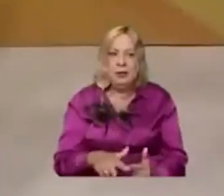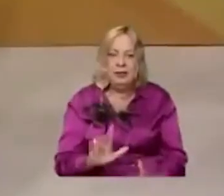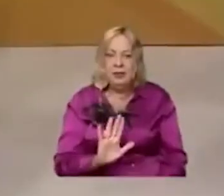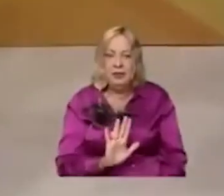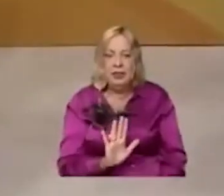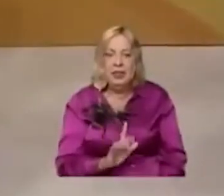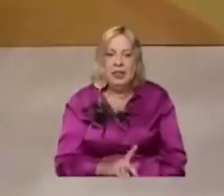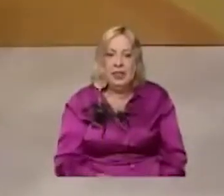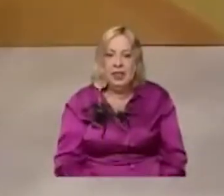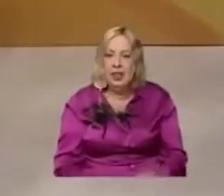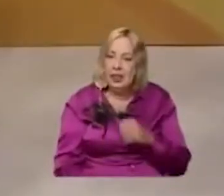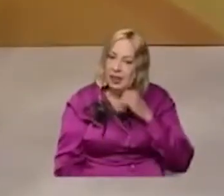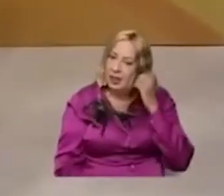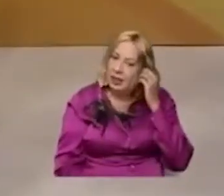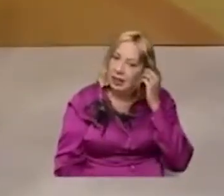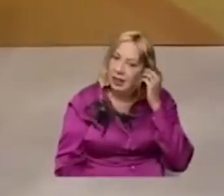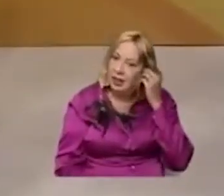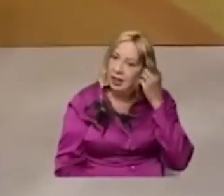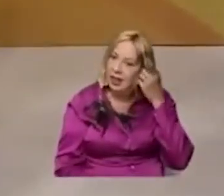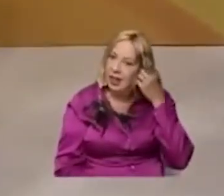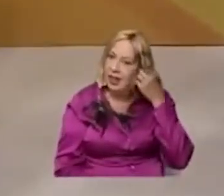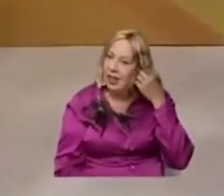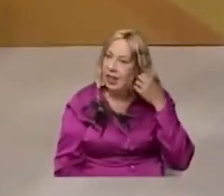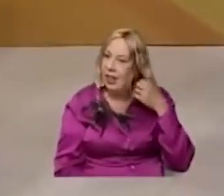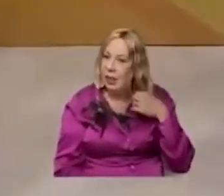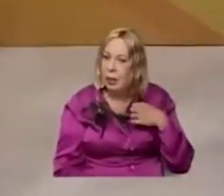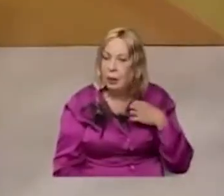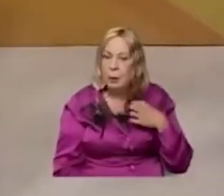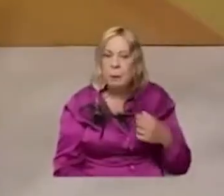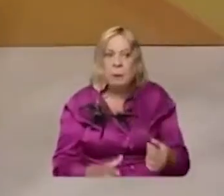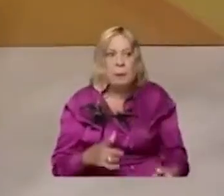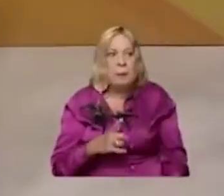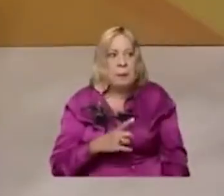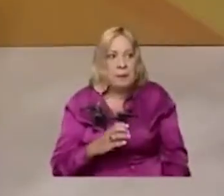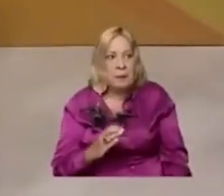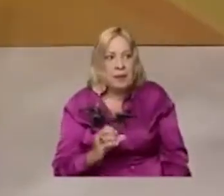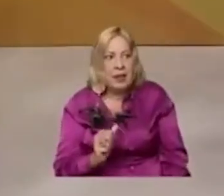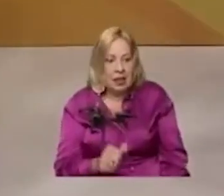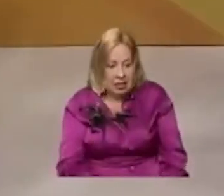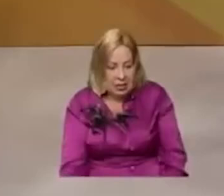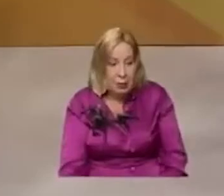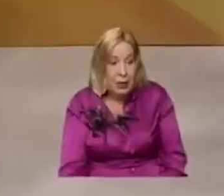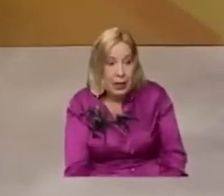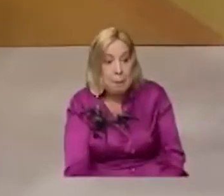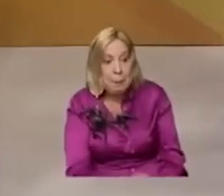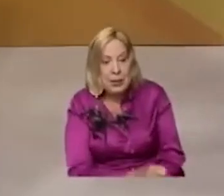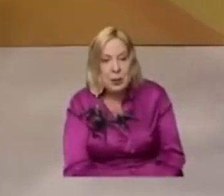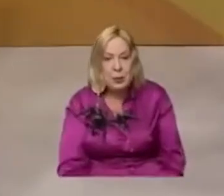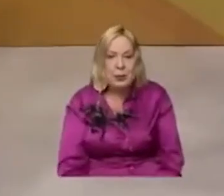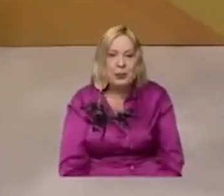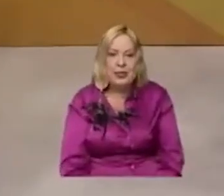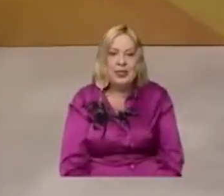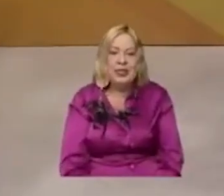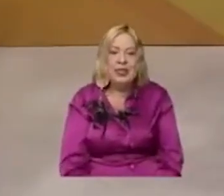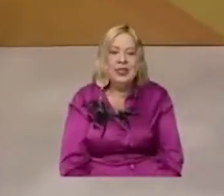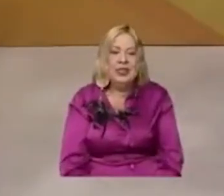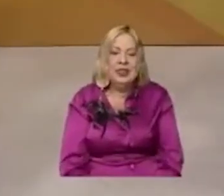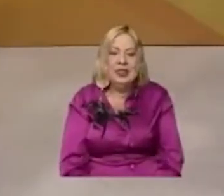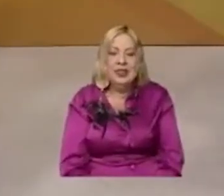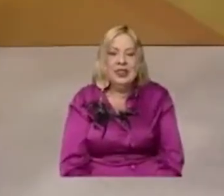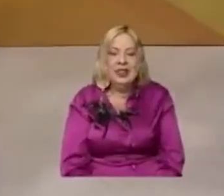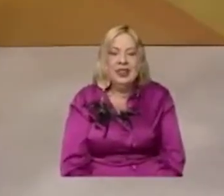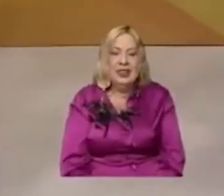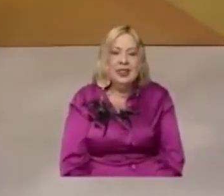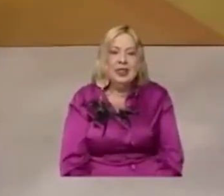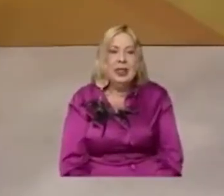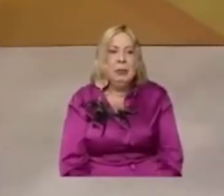falando mais sozinha, levar sozinha. Menino, né? Viu, Cláudia, como eu sou positiva, mais 10 mil. Acredito que você tá com a conta